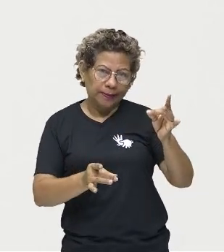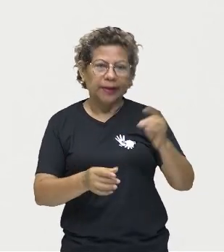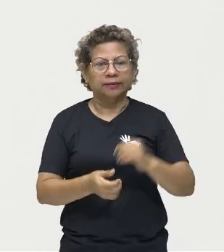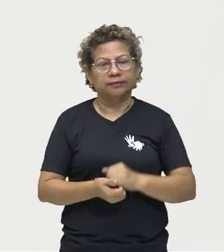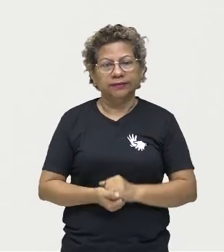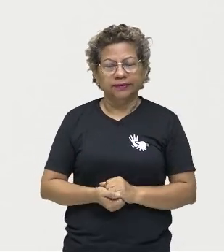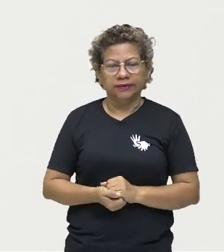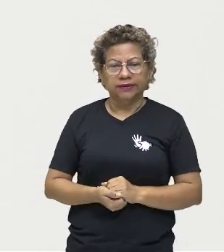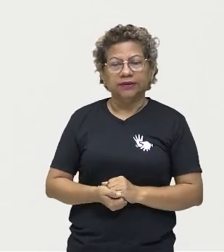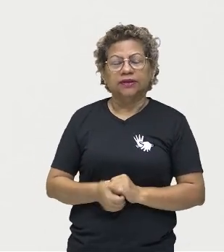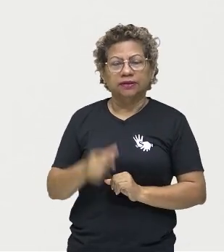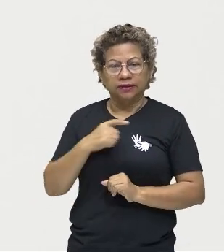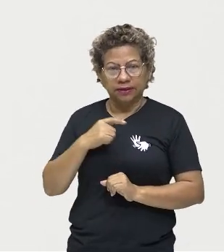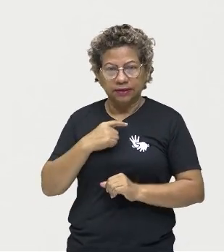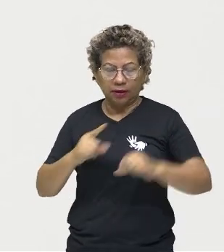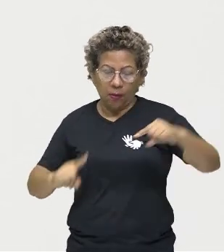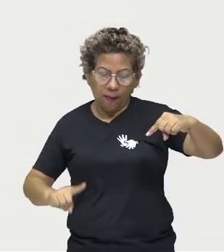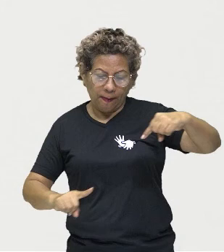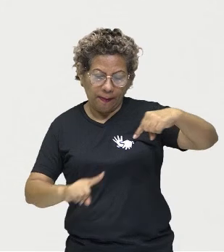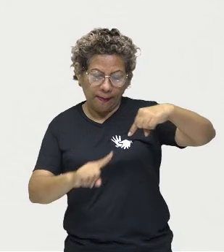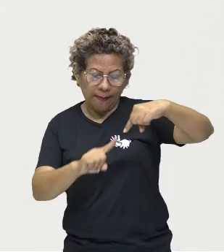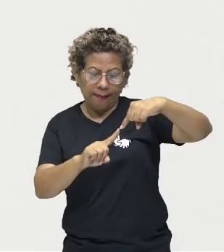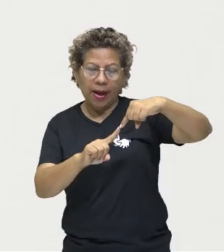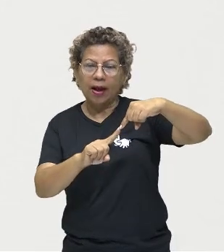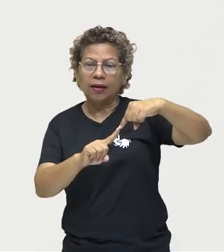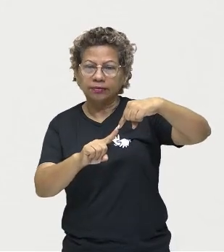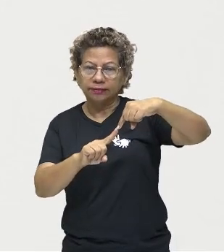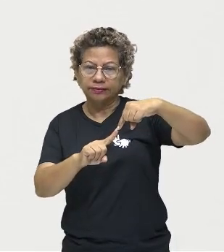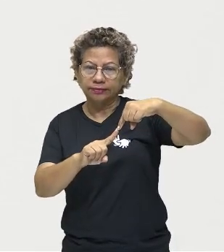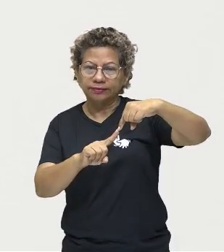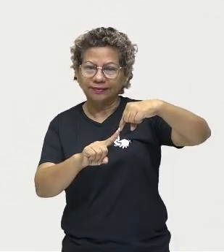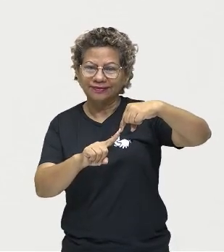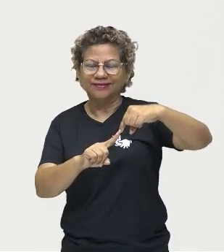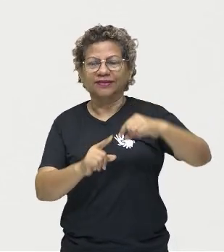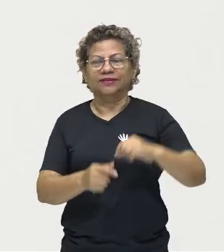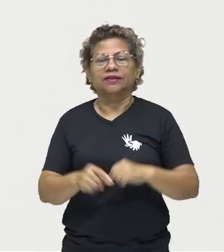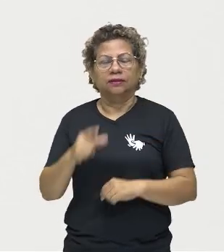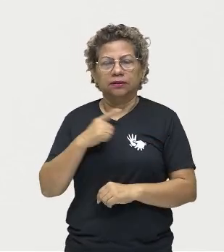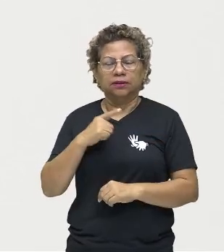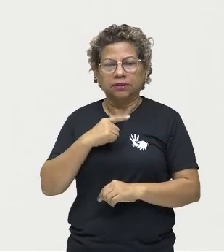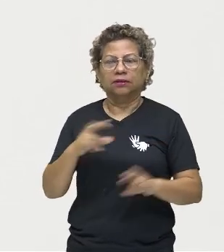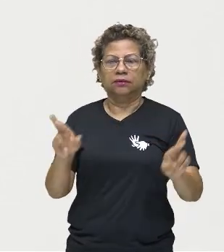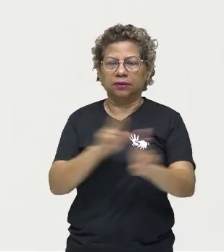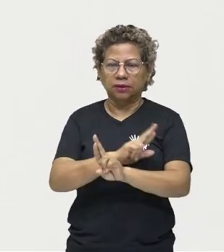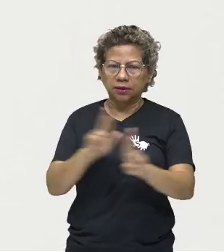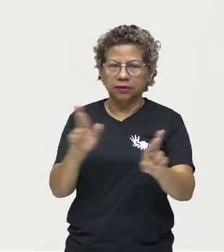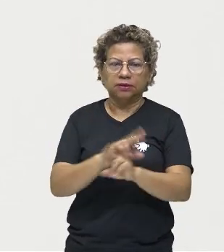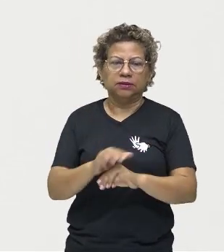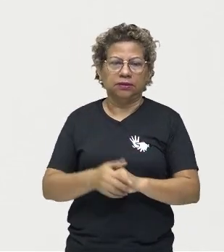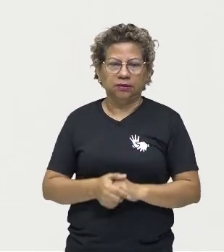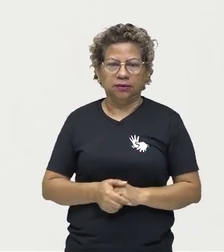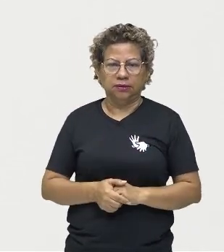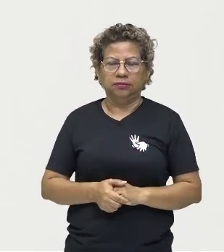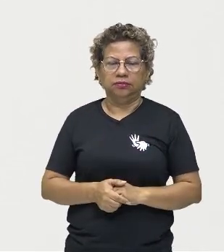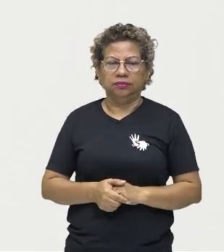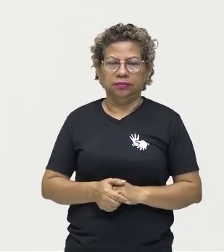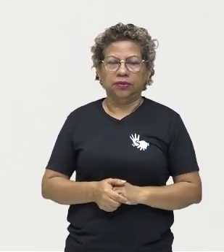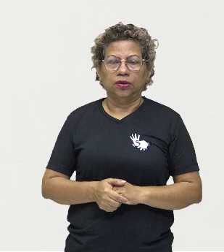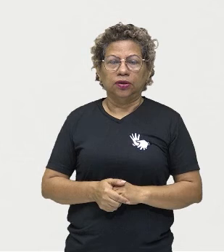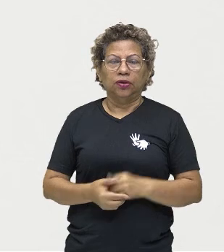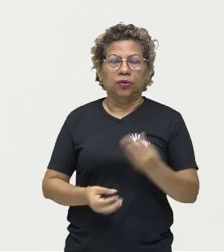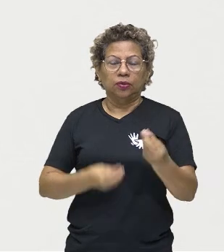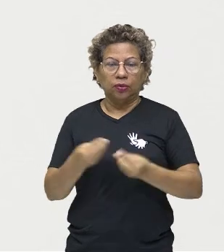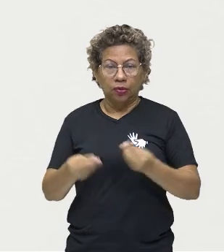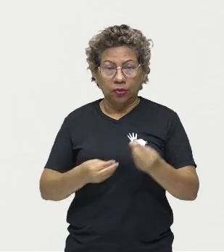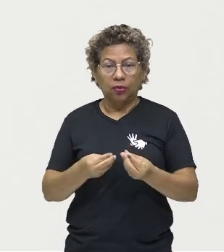a uma distância de 2/3 da medida em relação ao vértice correspondente. Então, como GD é igual a